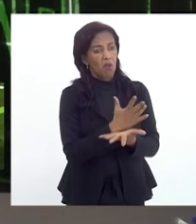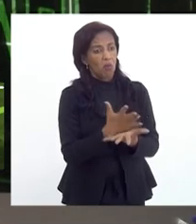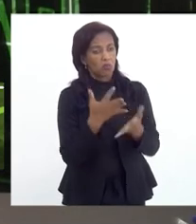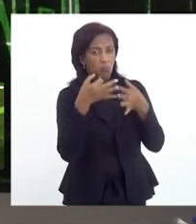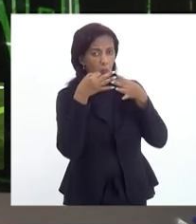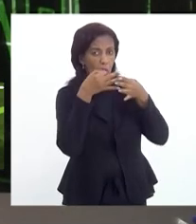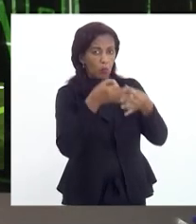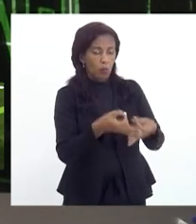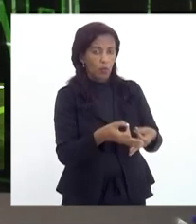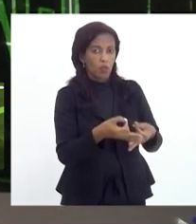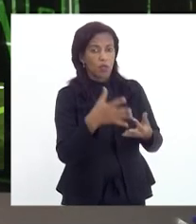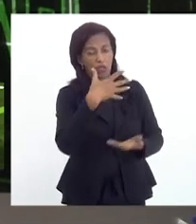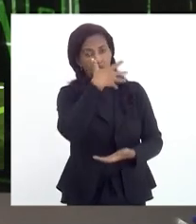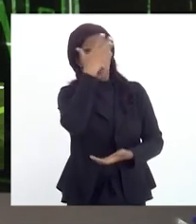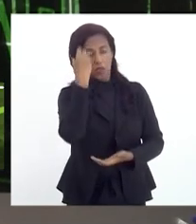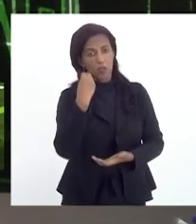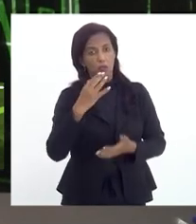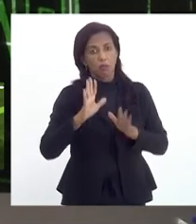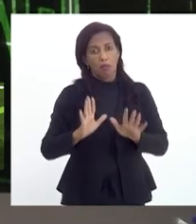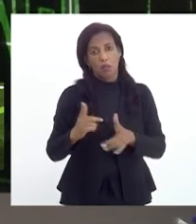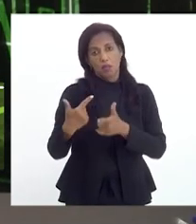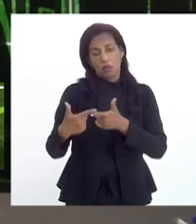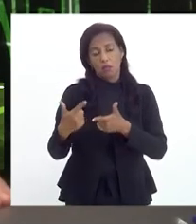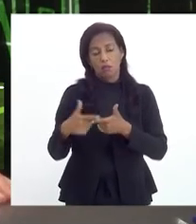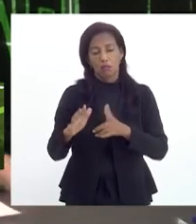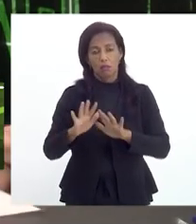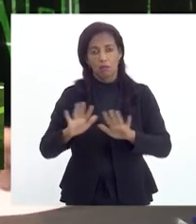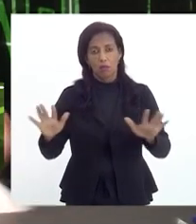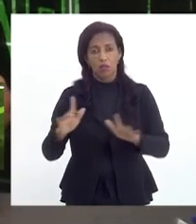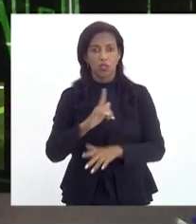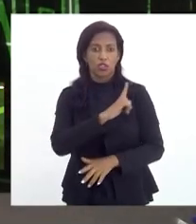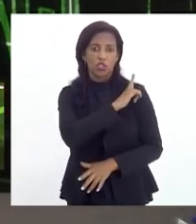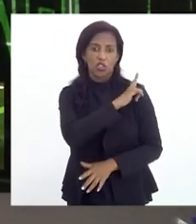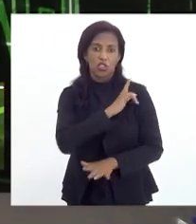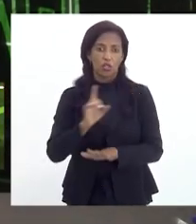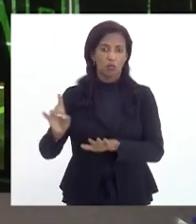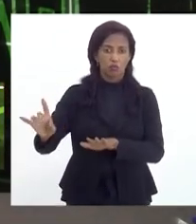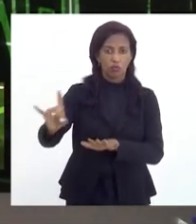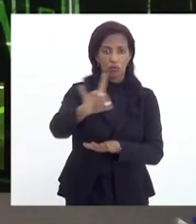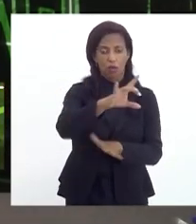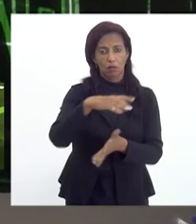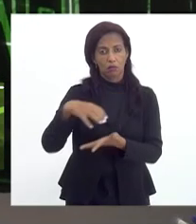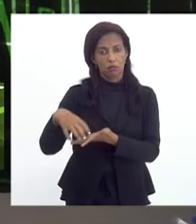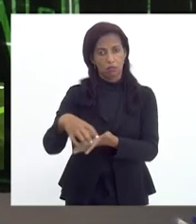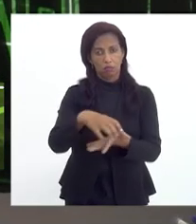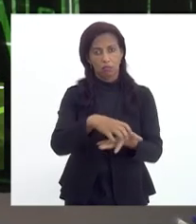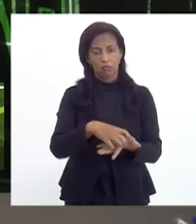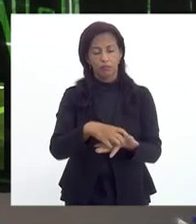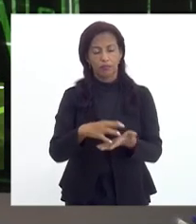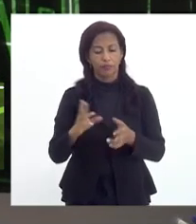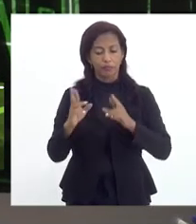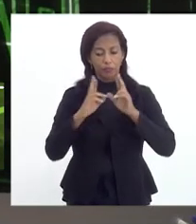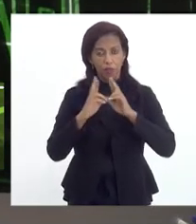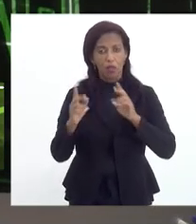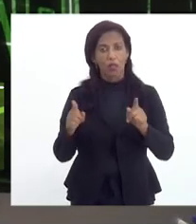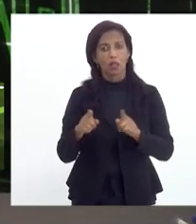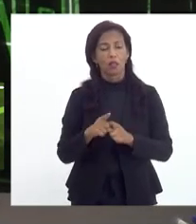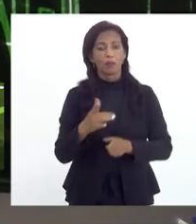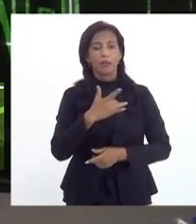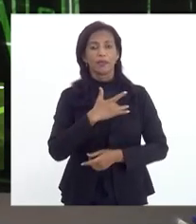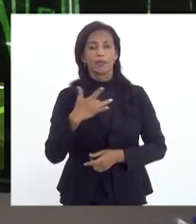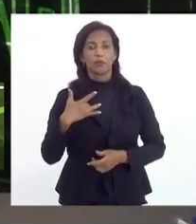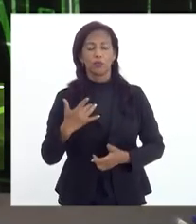atentado E ter esquecido Mas aí é um problema Da gestão De cada órgão Com relação A questão da